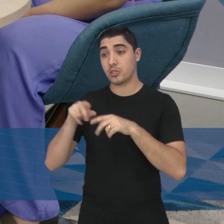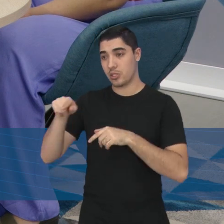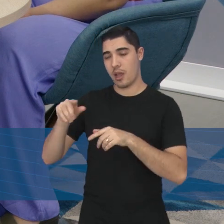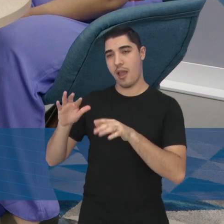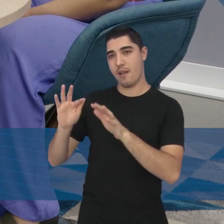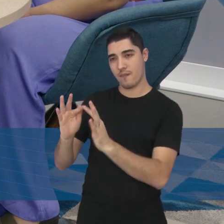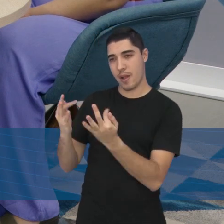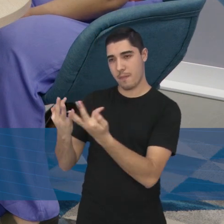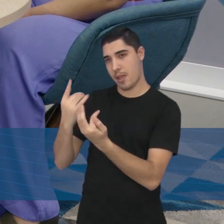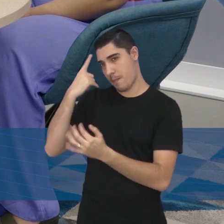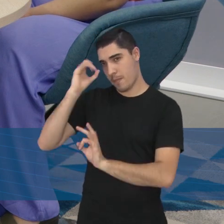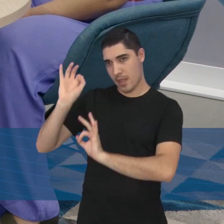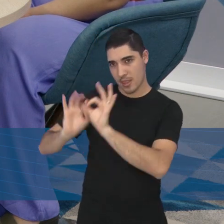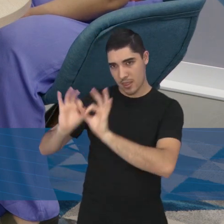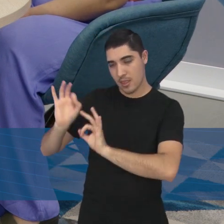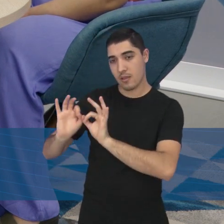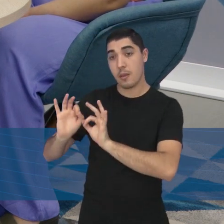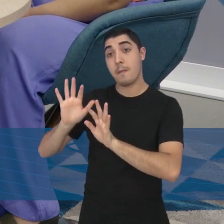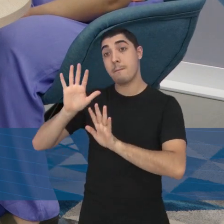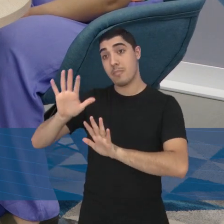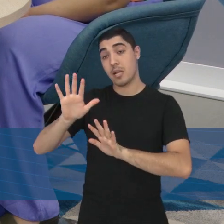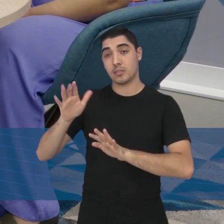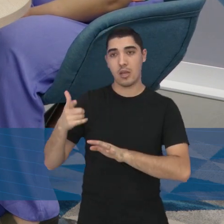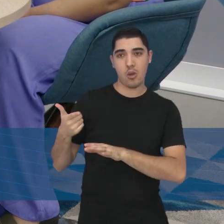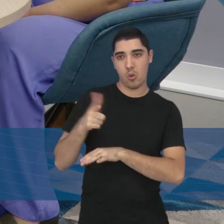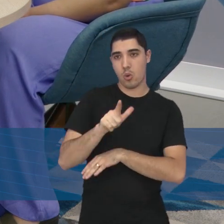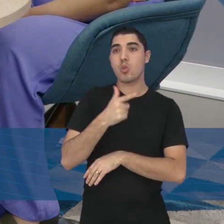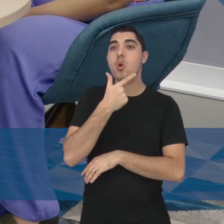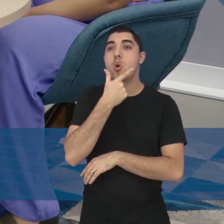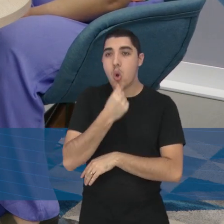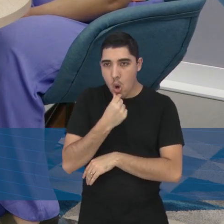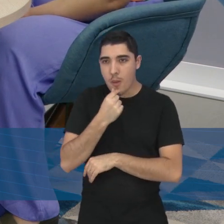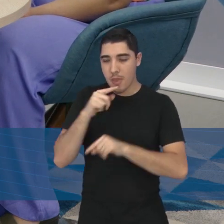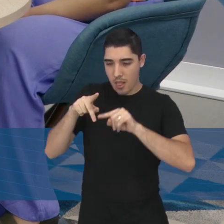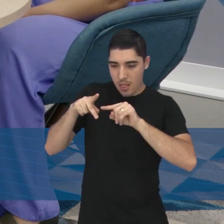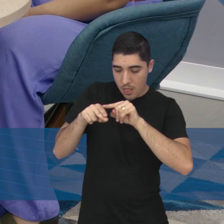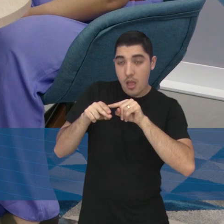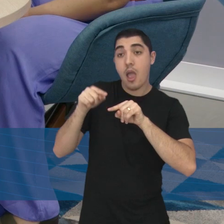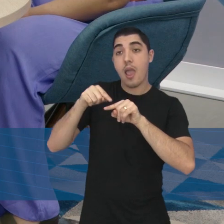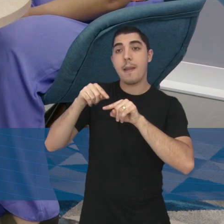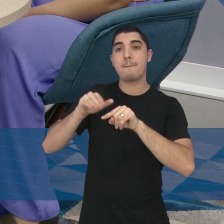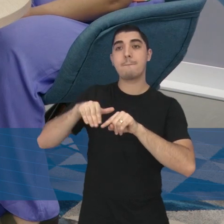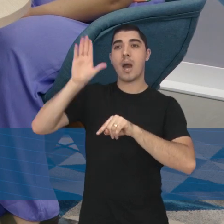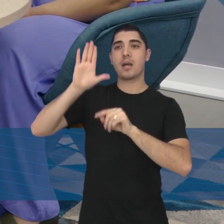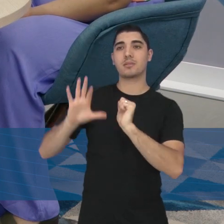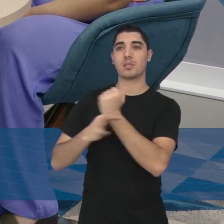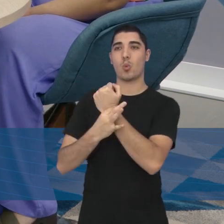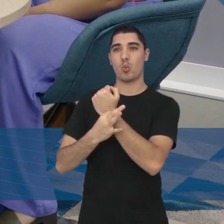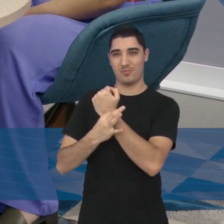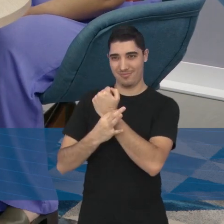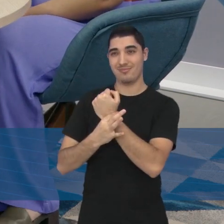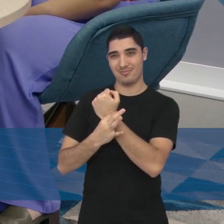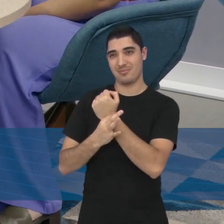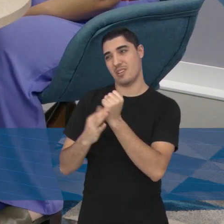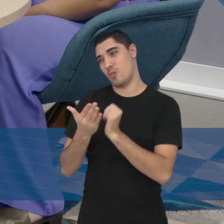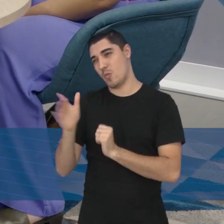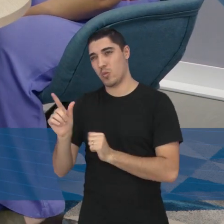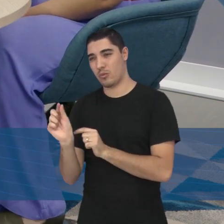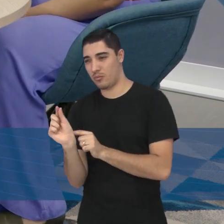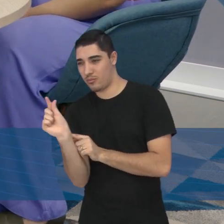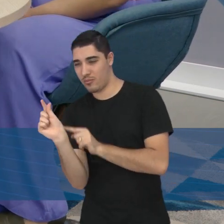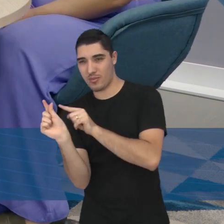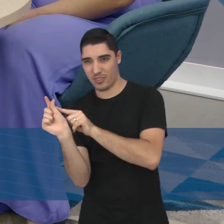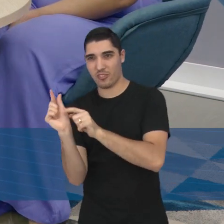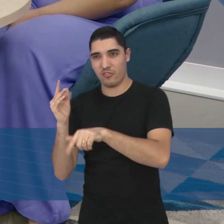familiar é muito da mulher, porém a vasectomia, que é uma cirurgia do homem, é muito mais segura, 5 vezes mais segura que uma laqueadura,